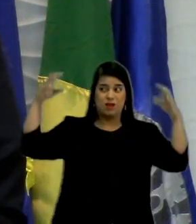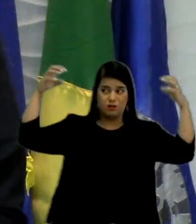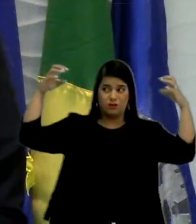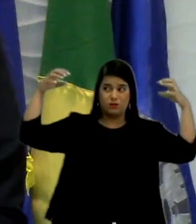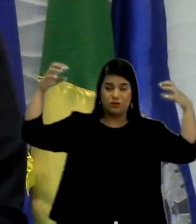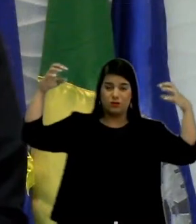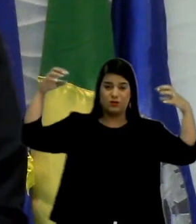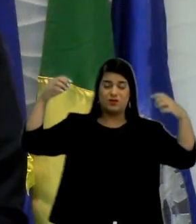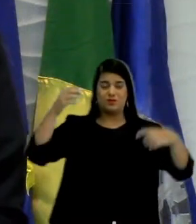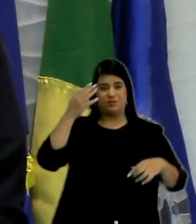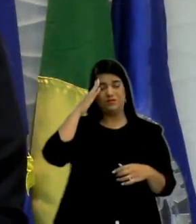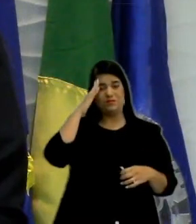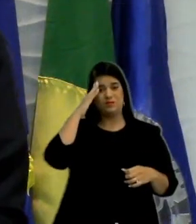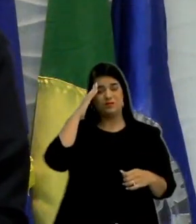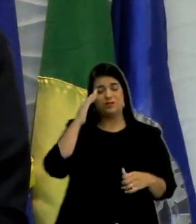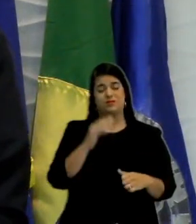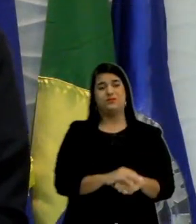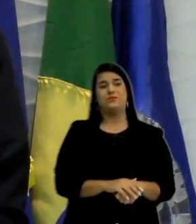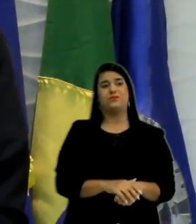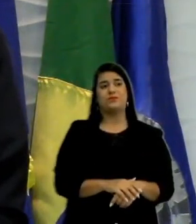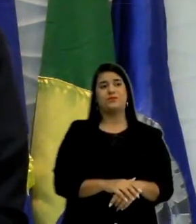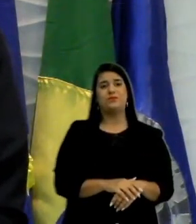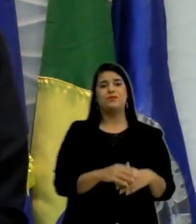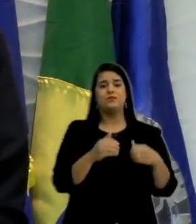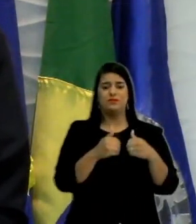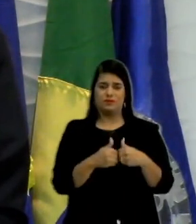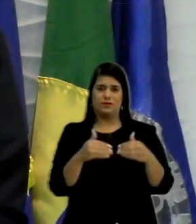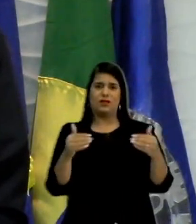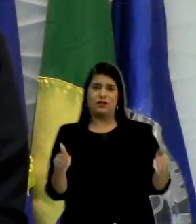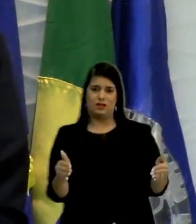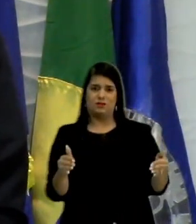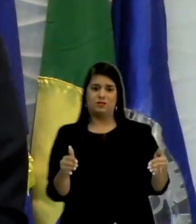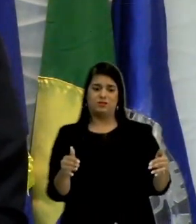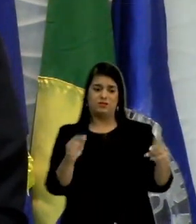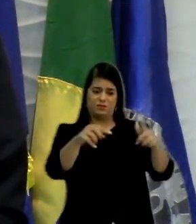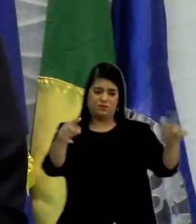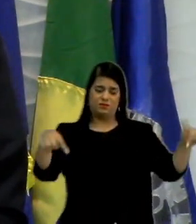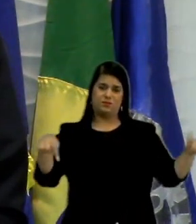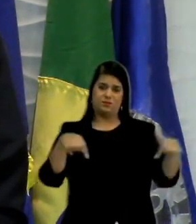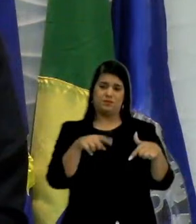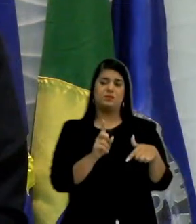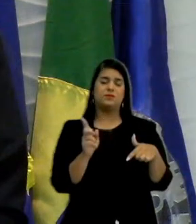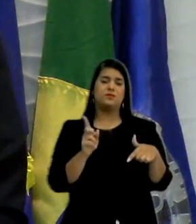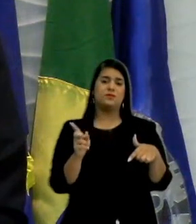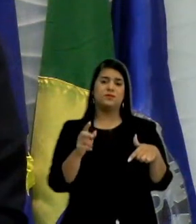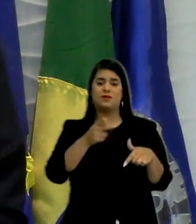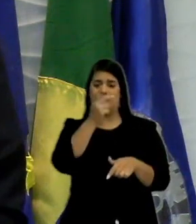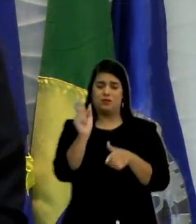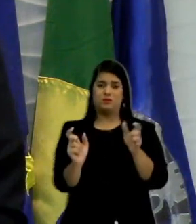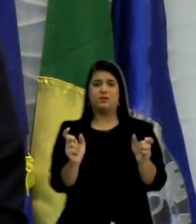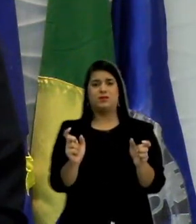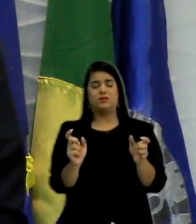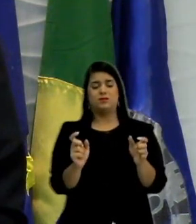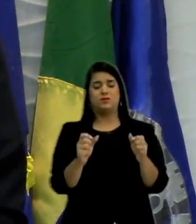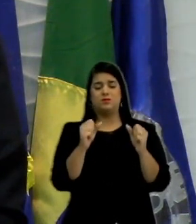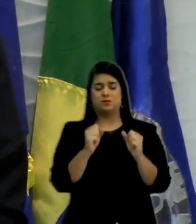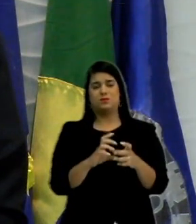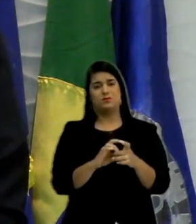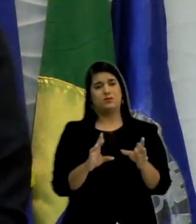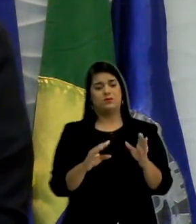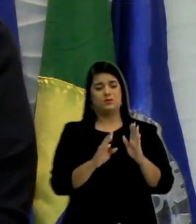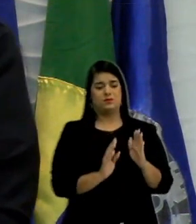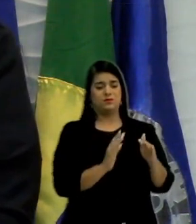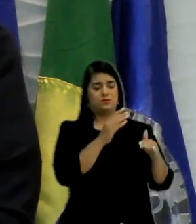o vigia pudesse abrir aquela garagem lá, aquele salão lá, para que as pessoas ficassem ali. Porque